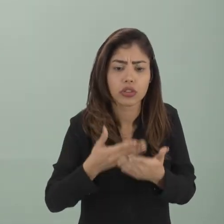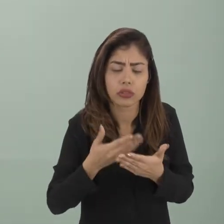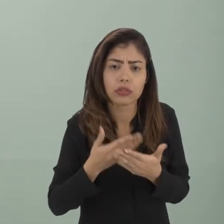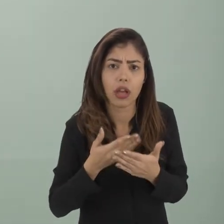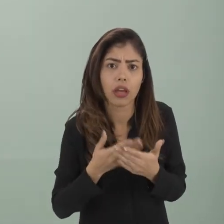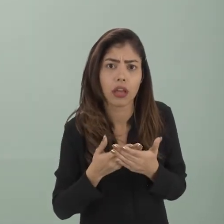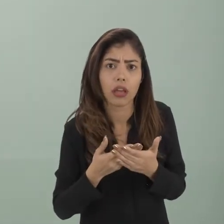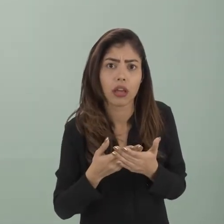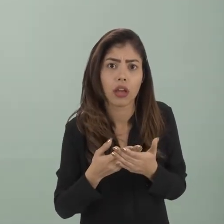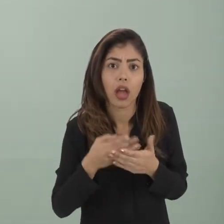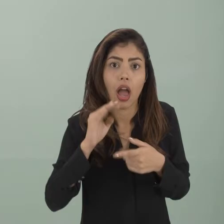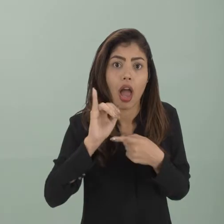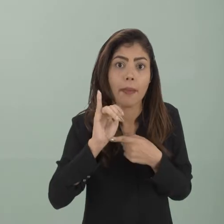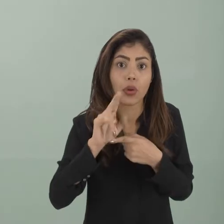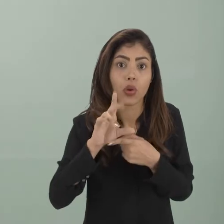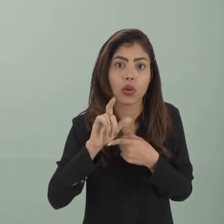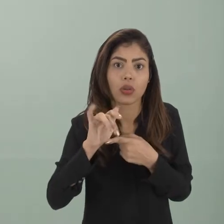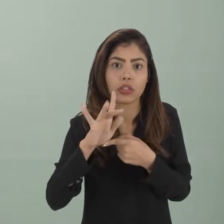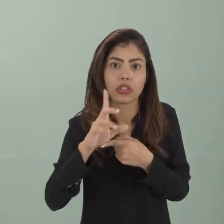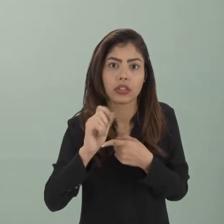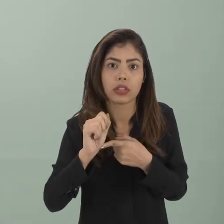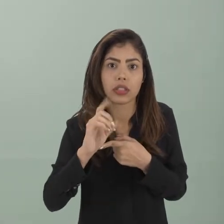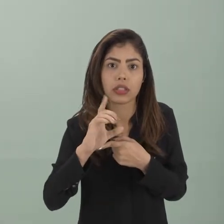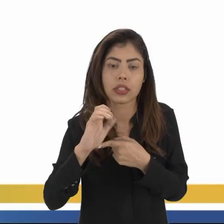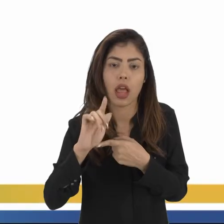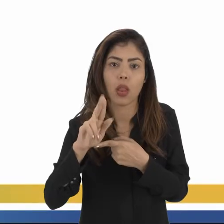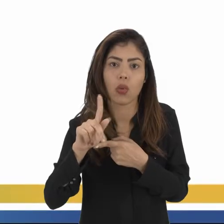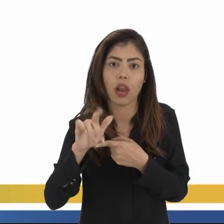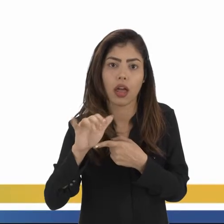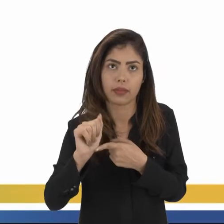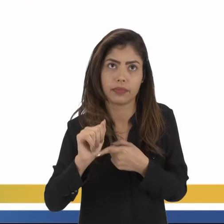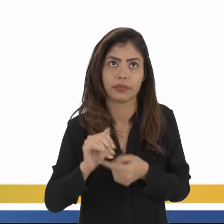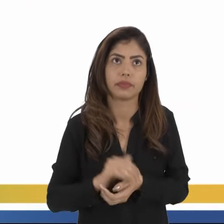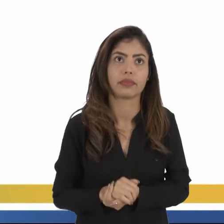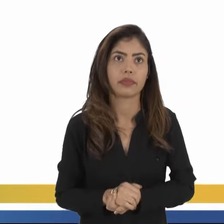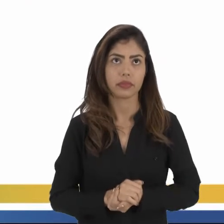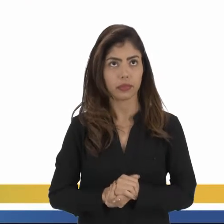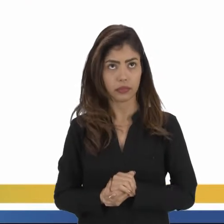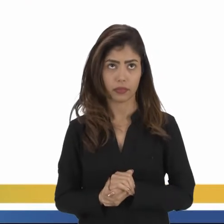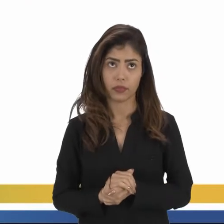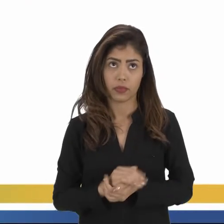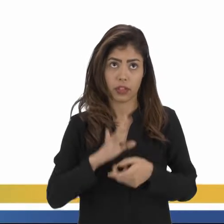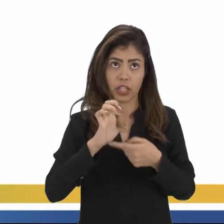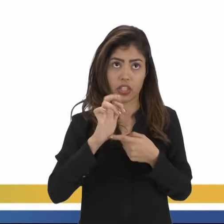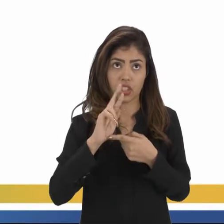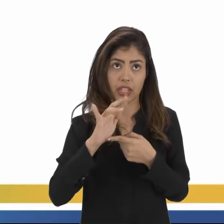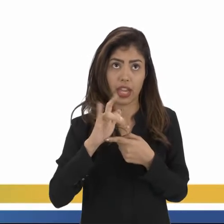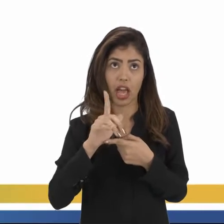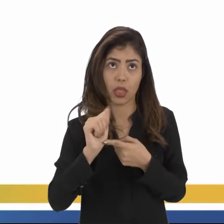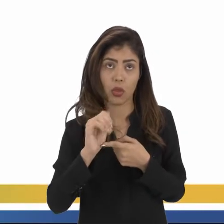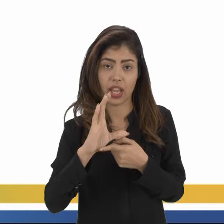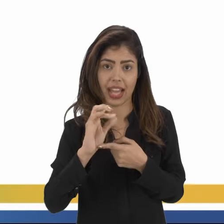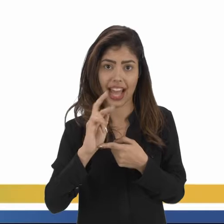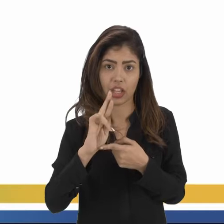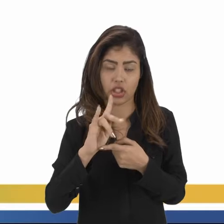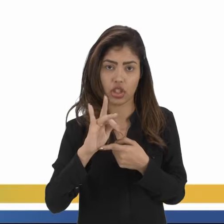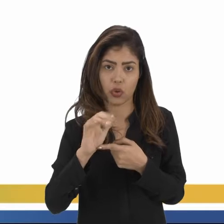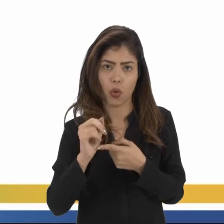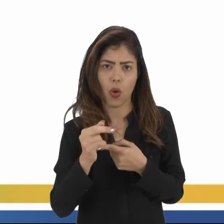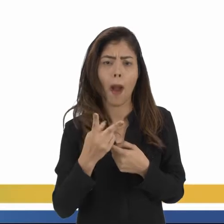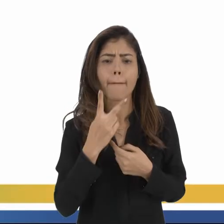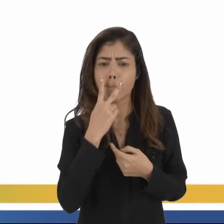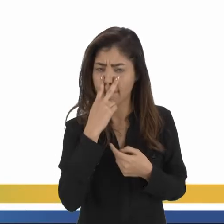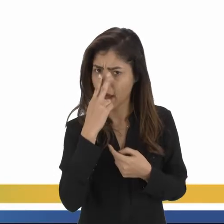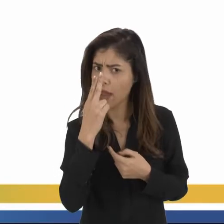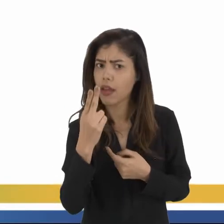estudarem a parte da biologia celular. O músculo estriado cardíaco, ele é bem semelhante